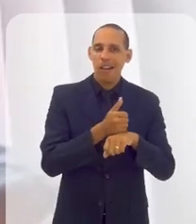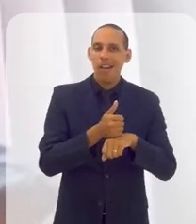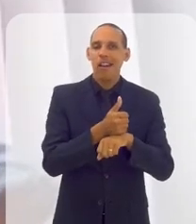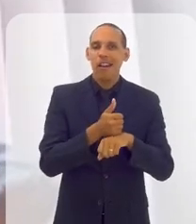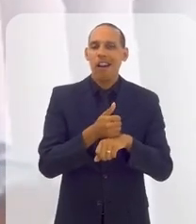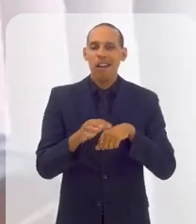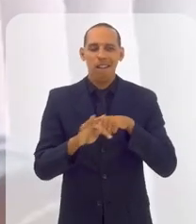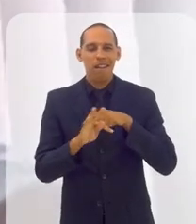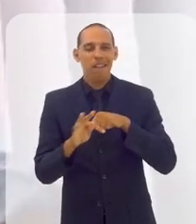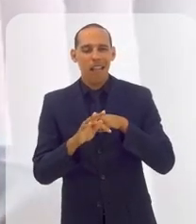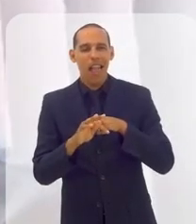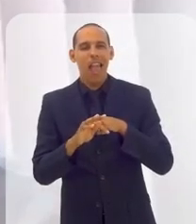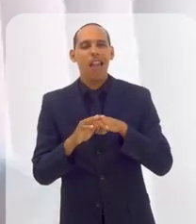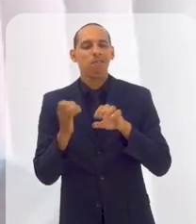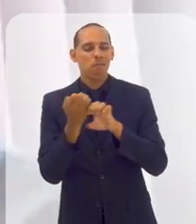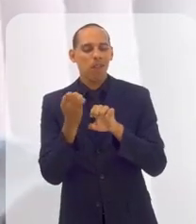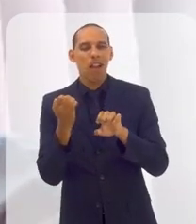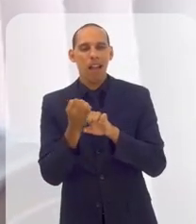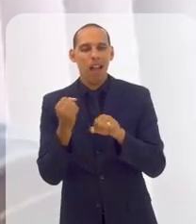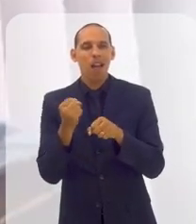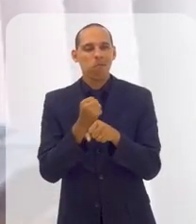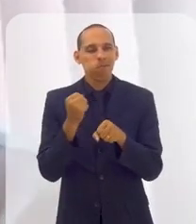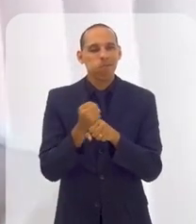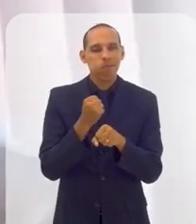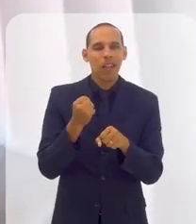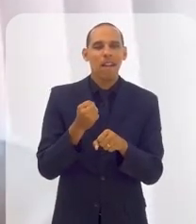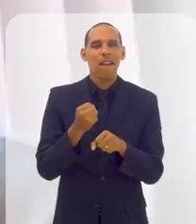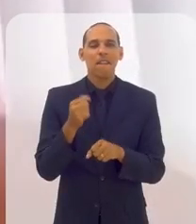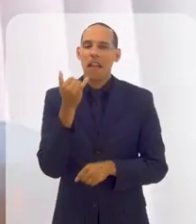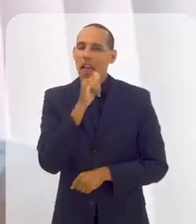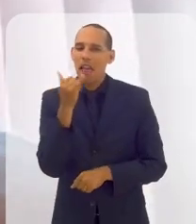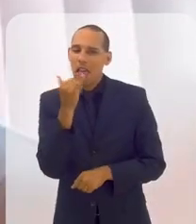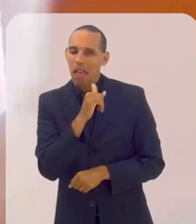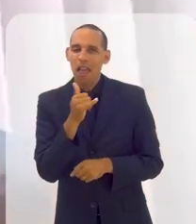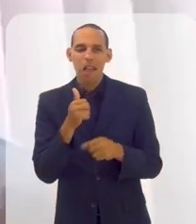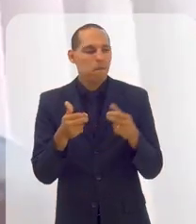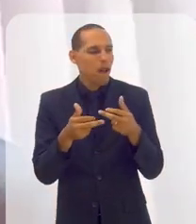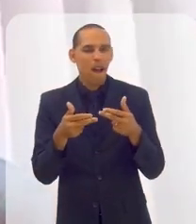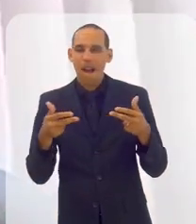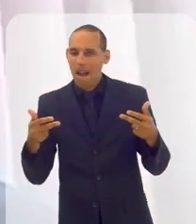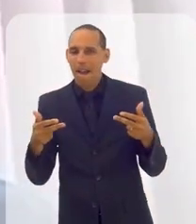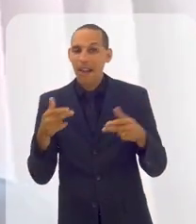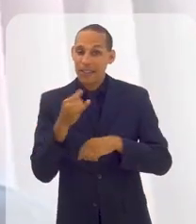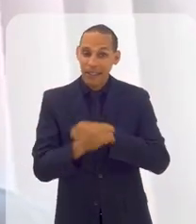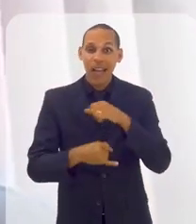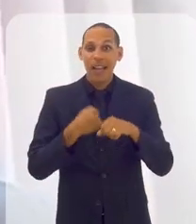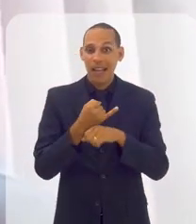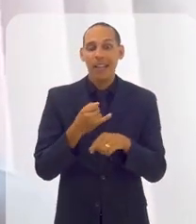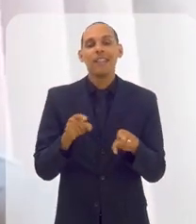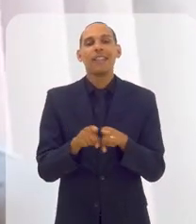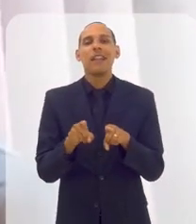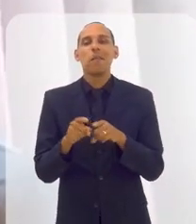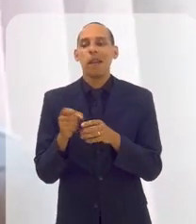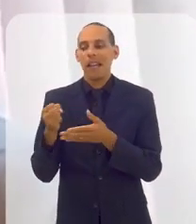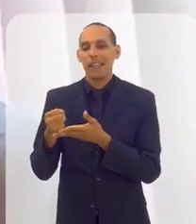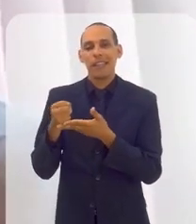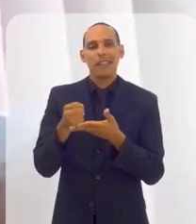de profissionais, o técnico de edificações, o eletrotécnico, o técnico de eletrônica, aí na questão da